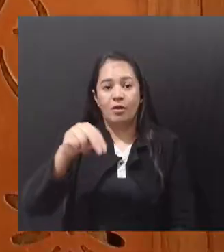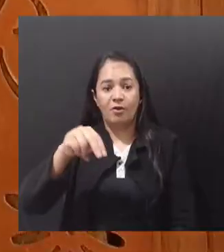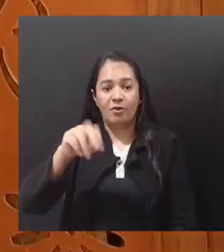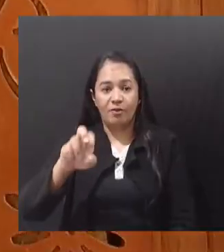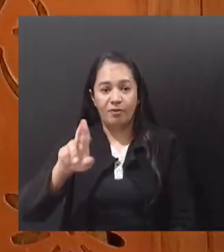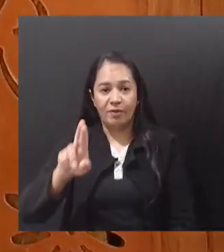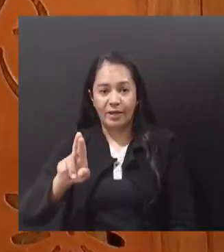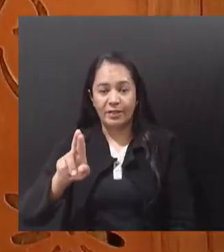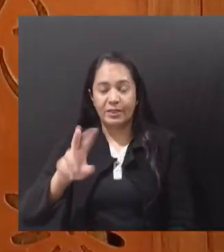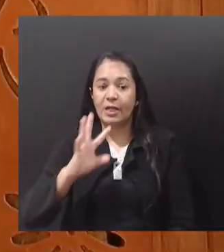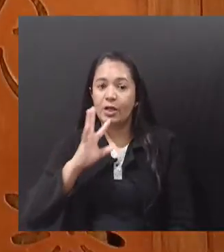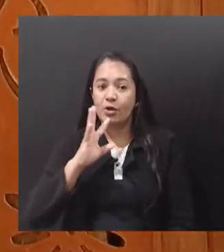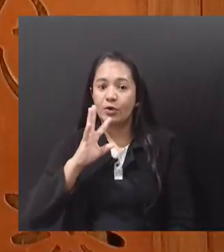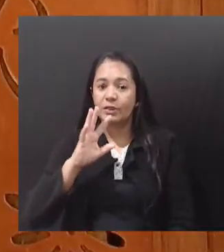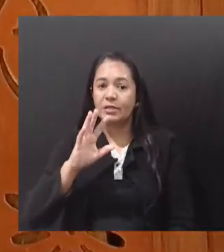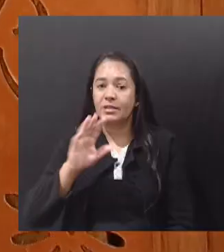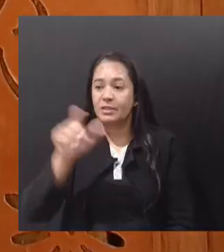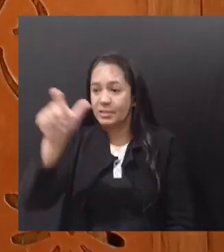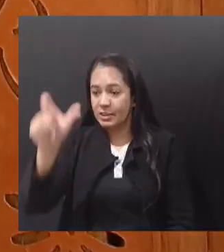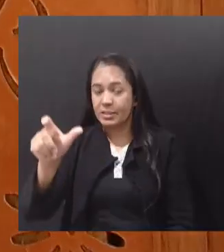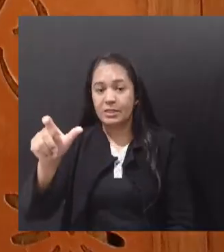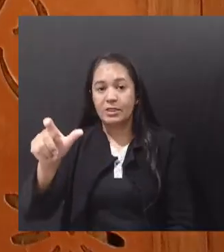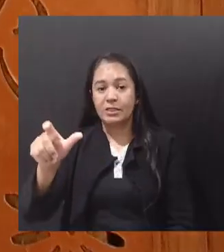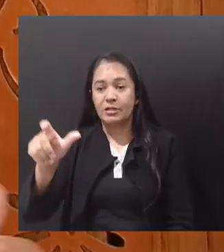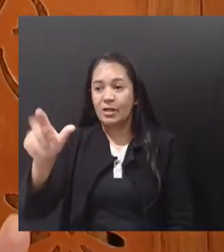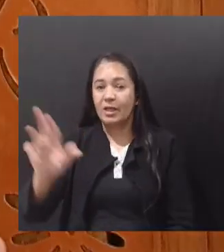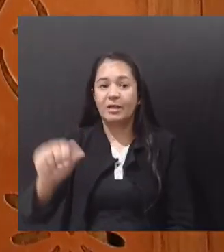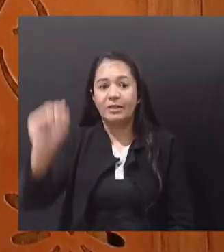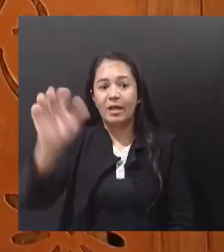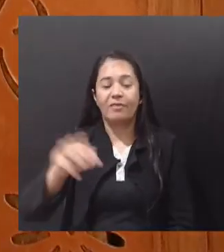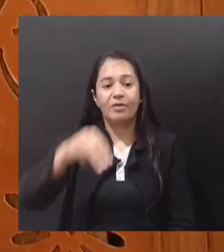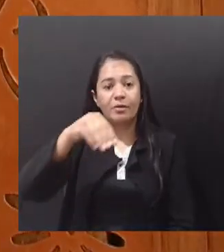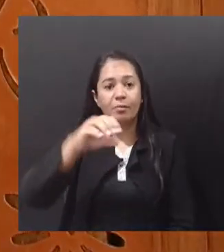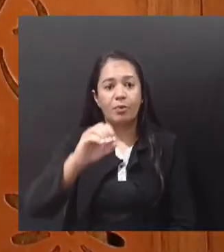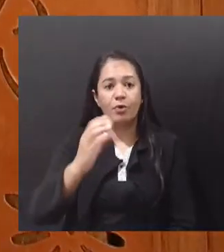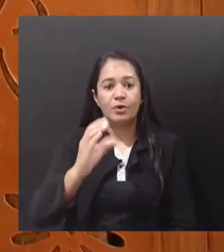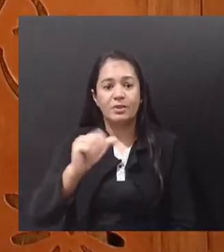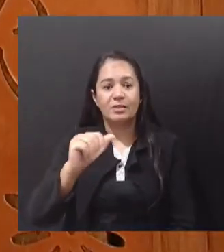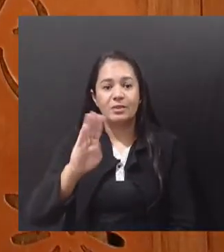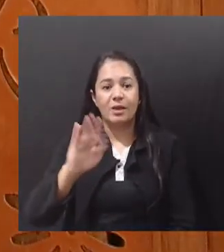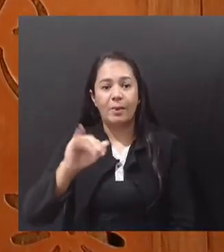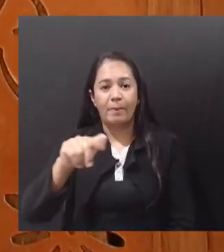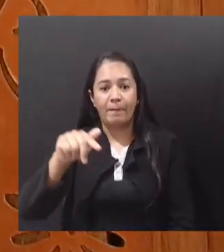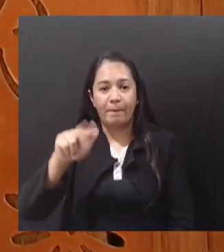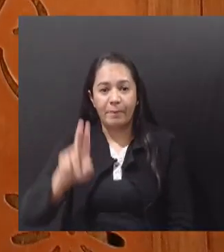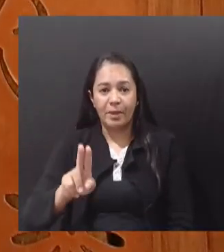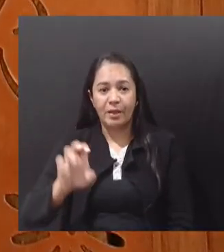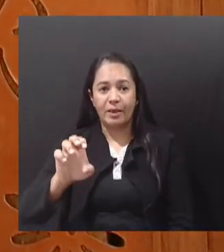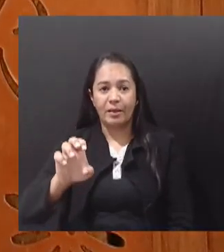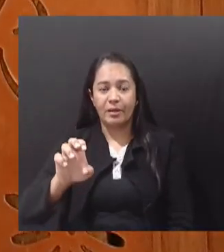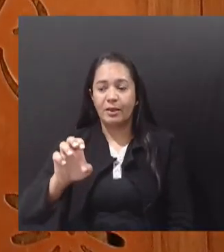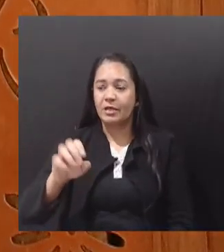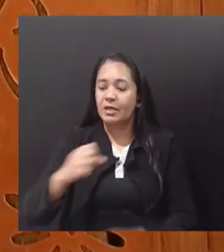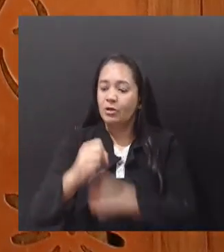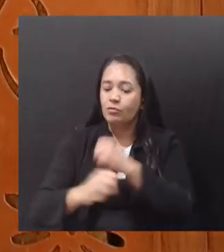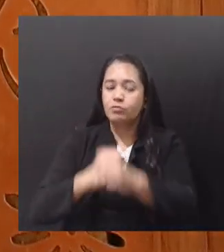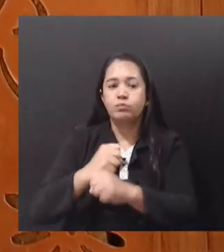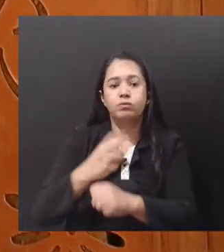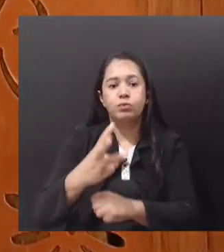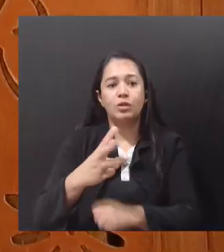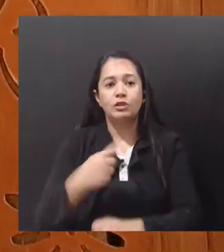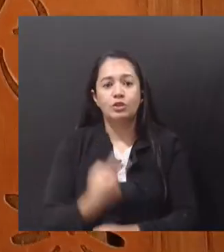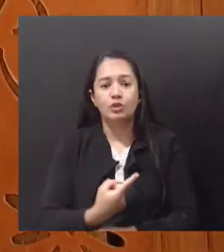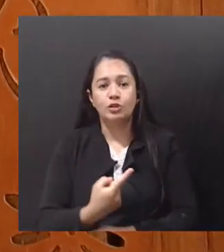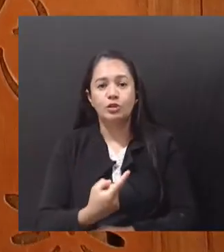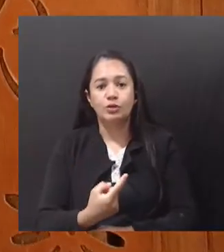uma realidade na África. Ele foi para Moçambique. Depois de 3 anos desenvolvendo a região de Moçambique, nós tivemos